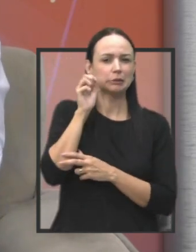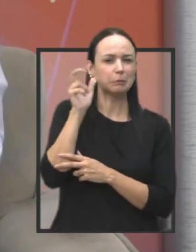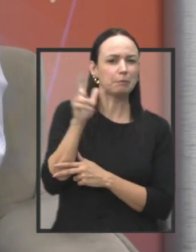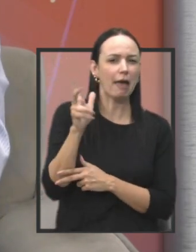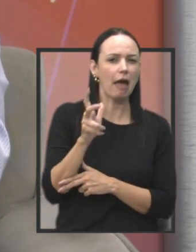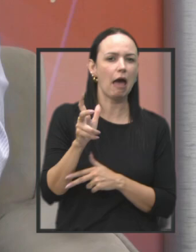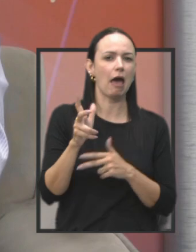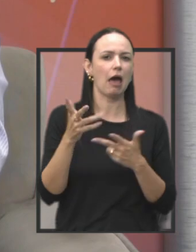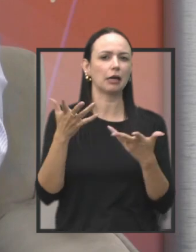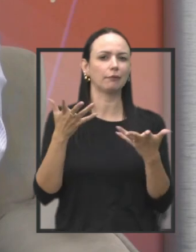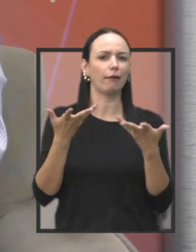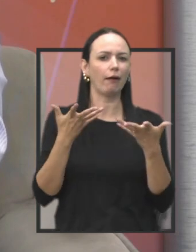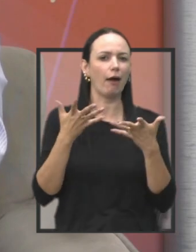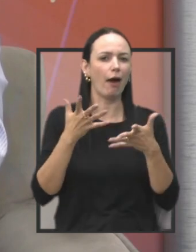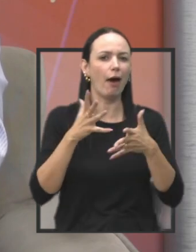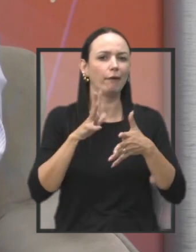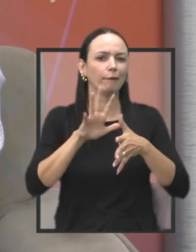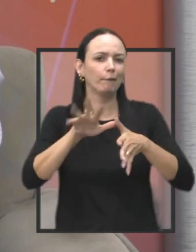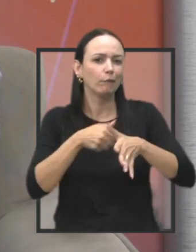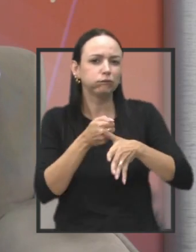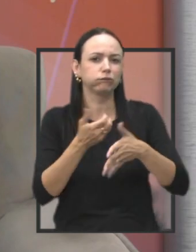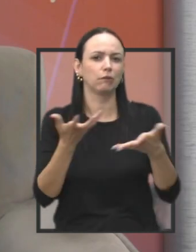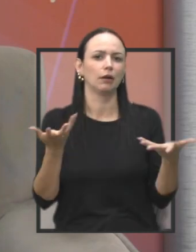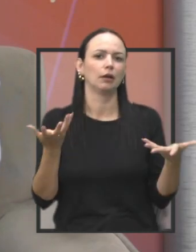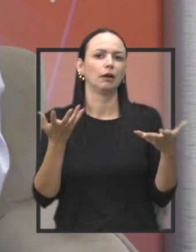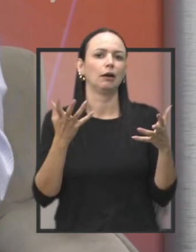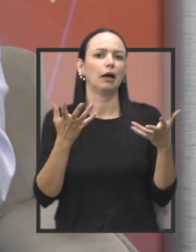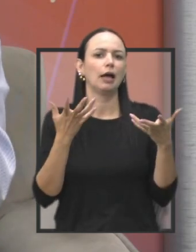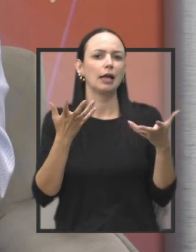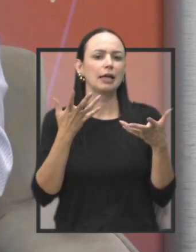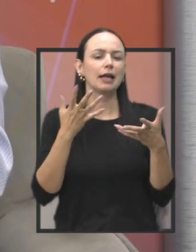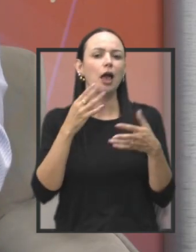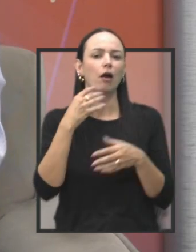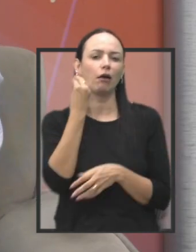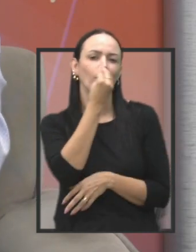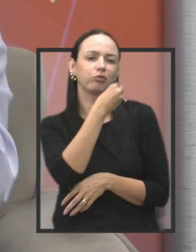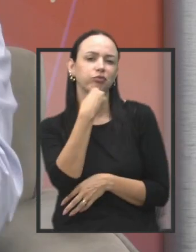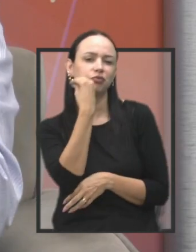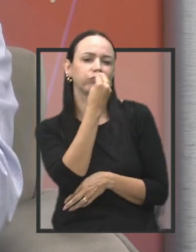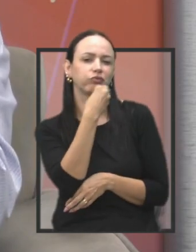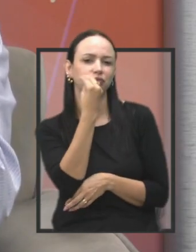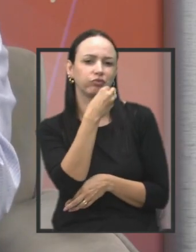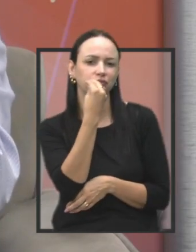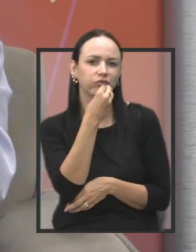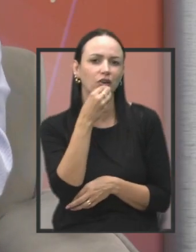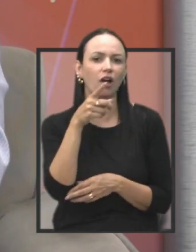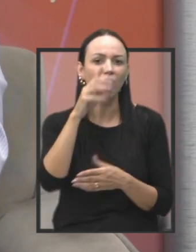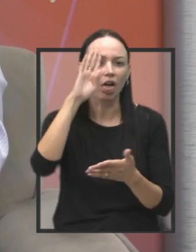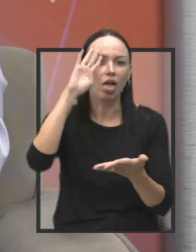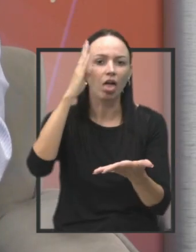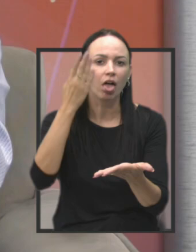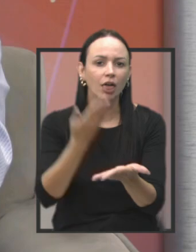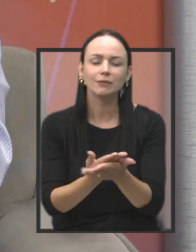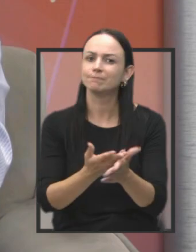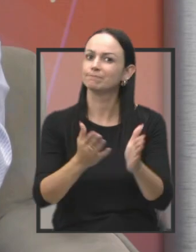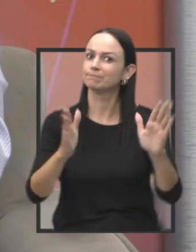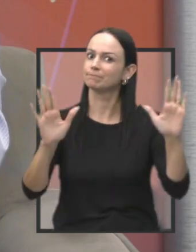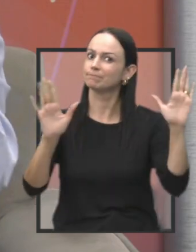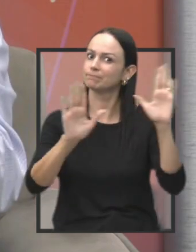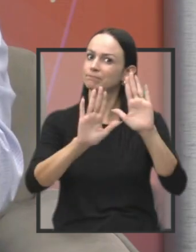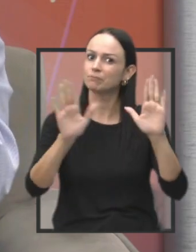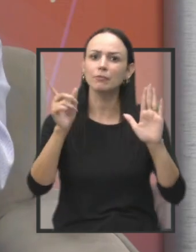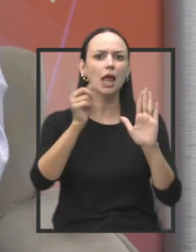aproveitadores que tem o dom de convencer as pessoas a cair no golpe. Então,